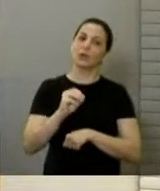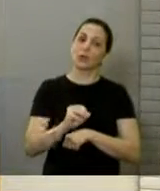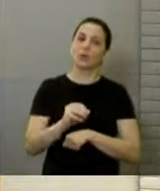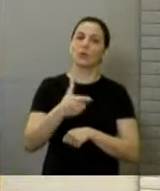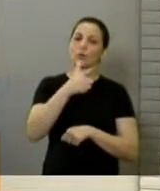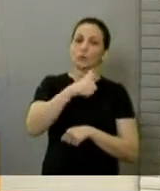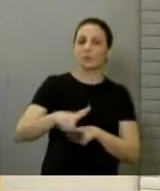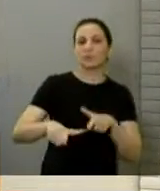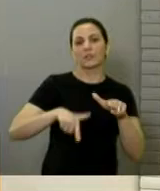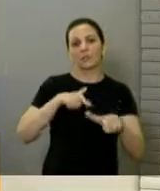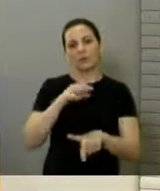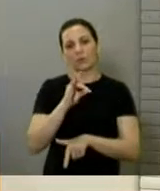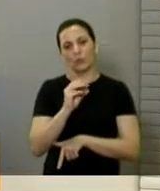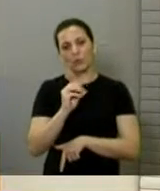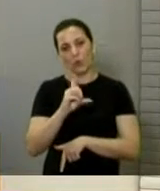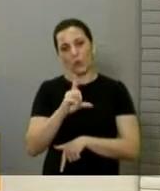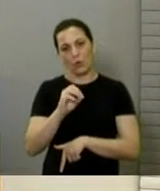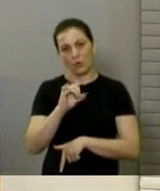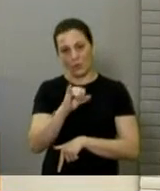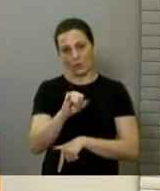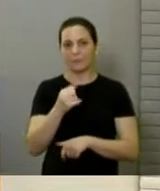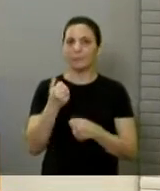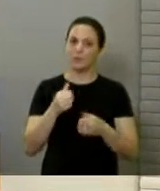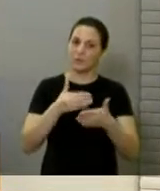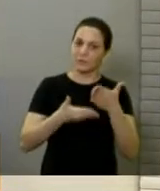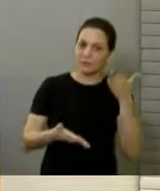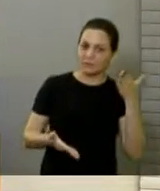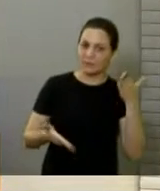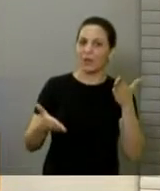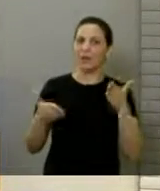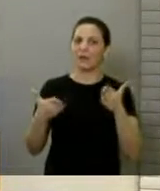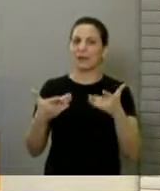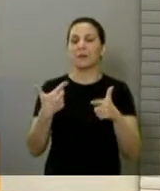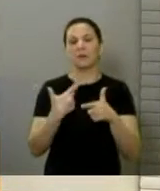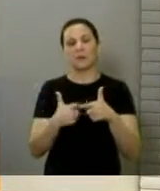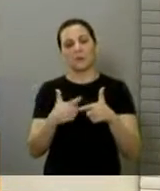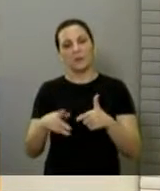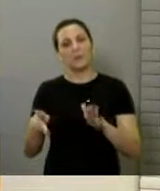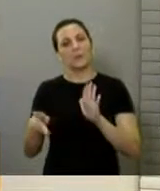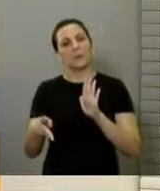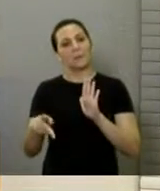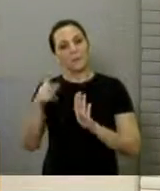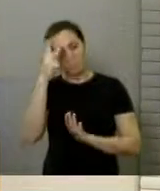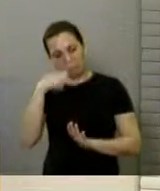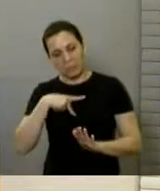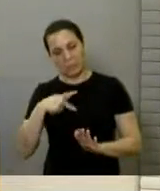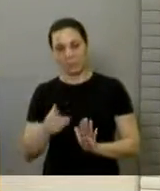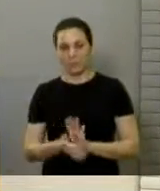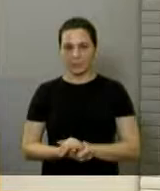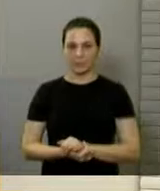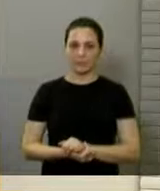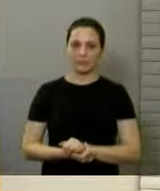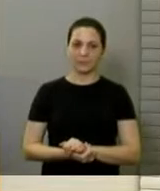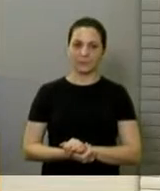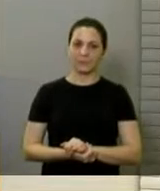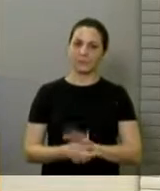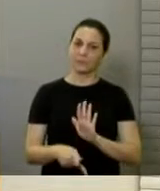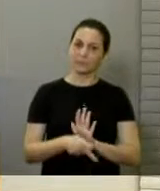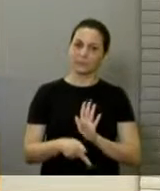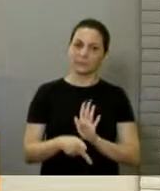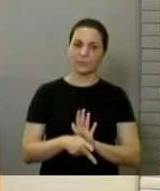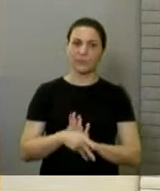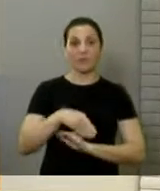ao trabalho do Dr. Tolói, que teve que se afastar por problemas particulares. Então, ao meu amigo Carlos